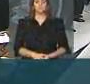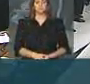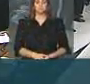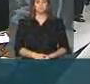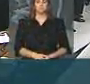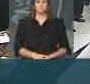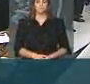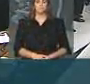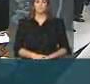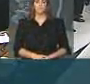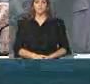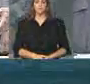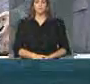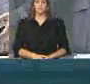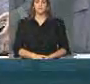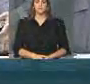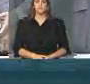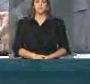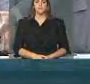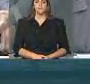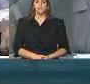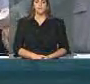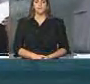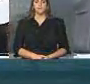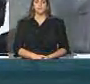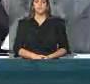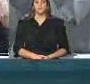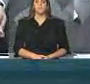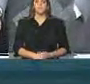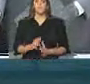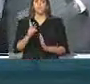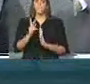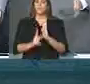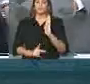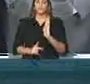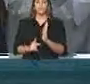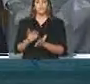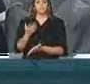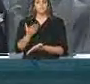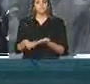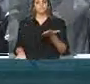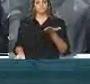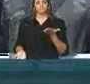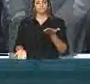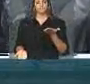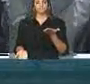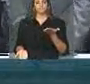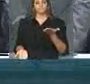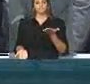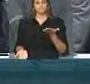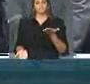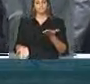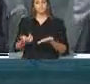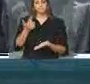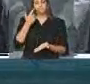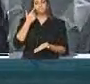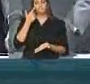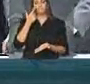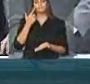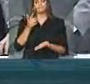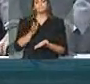aprovado o substitutivo fica prejudicado o projeto a matéria vai a promulgação